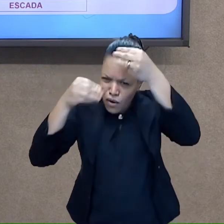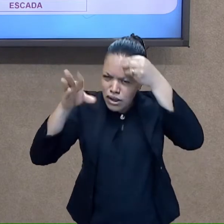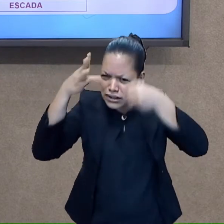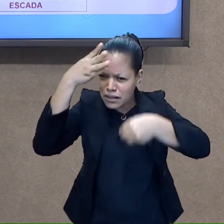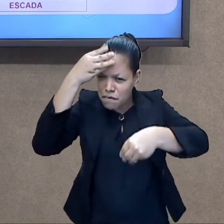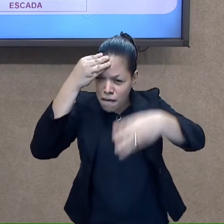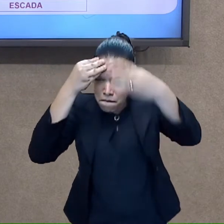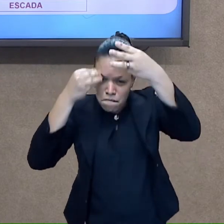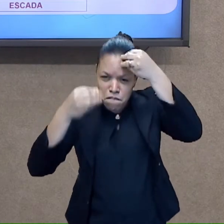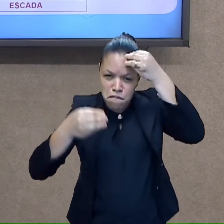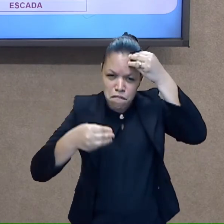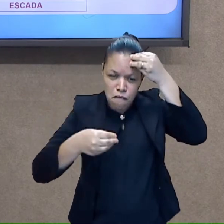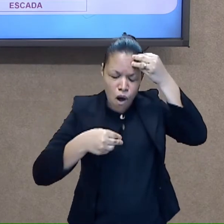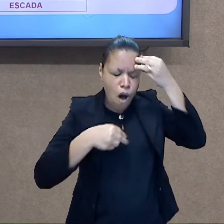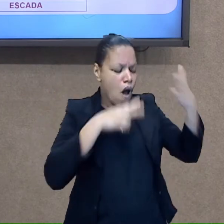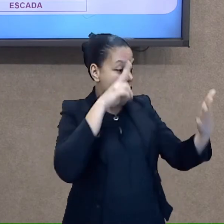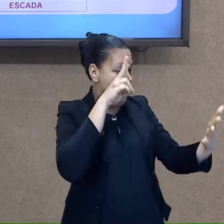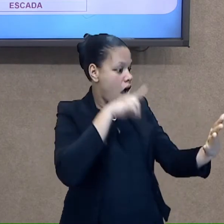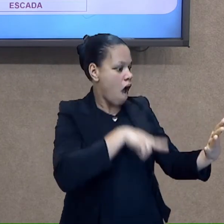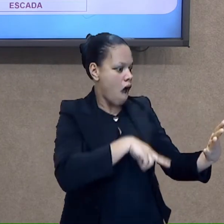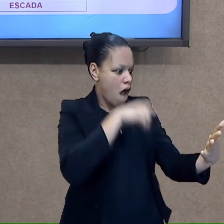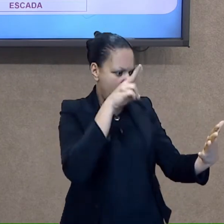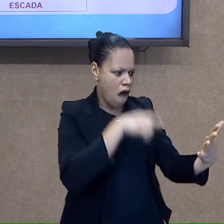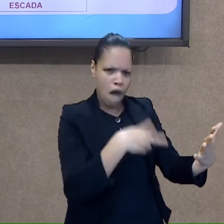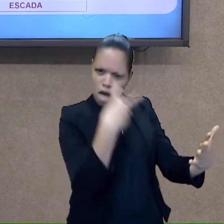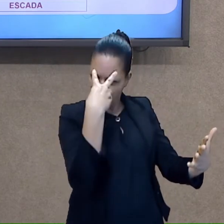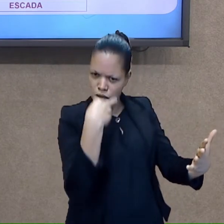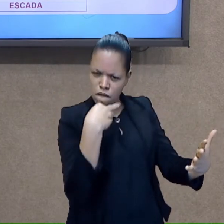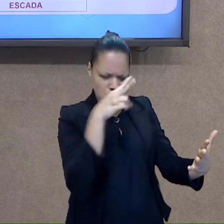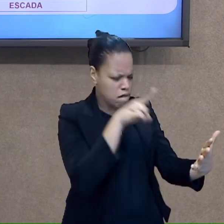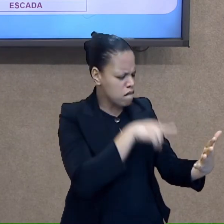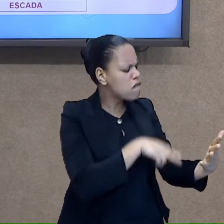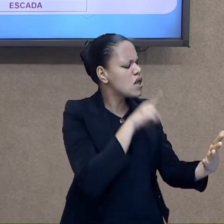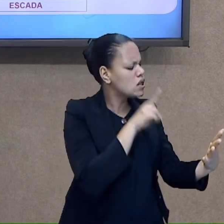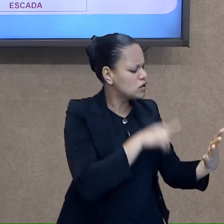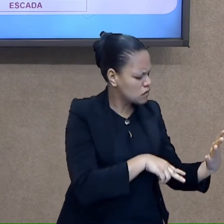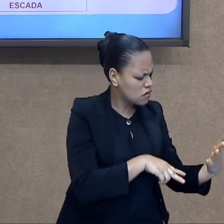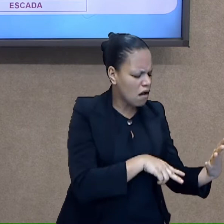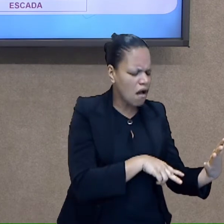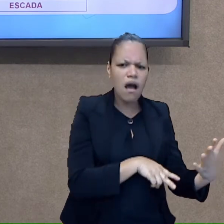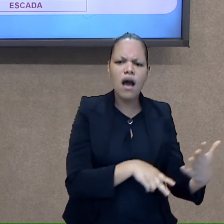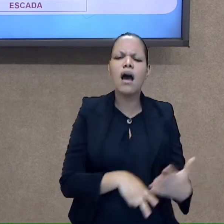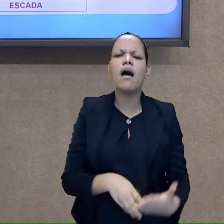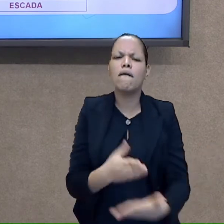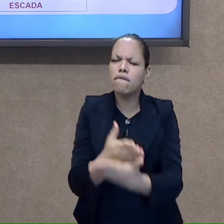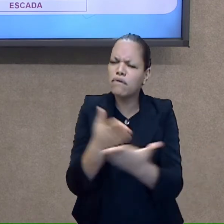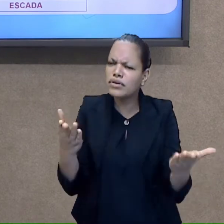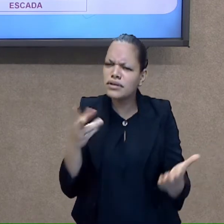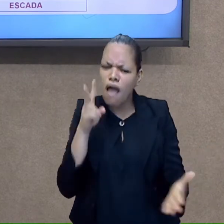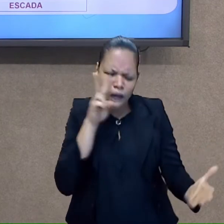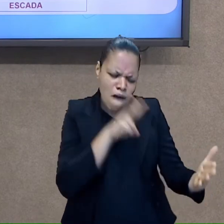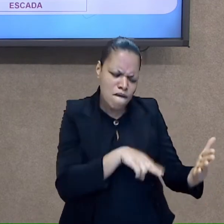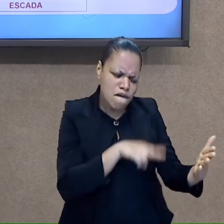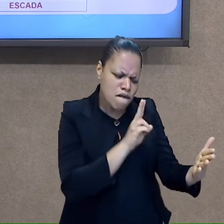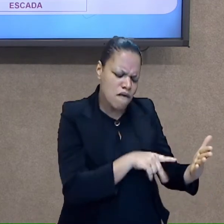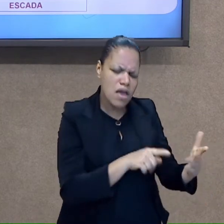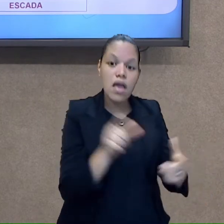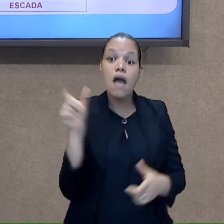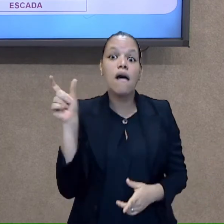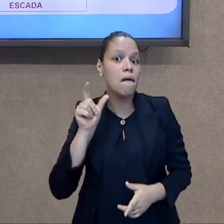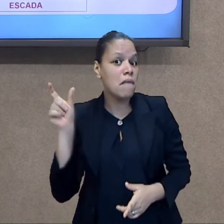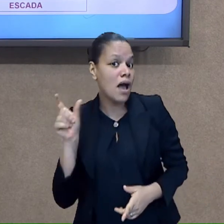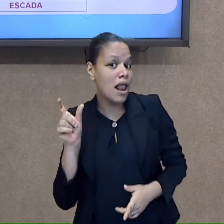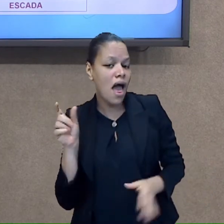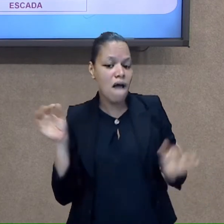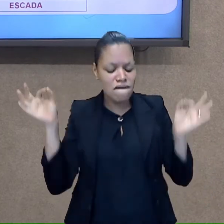mais enxerga ou vê a palavra escrita corretamente, mais você vai se lembrar da